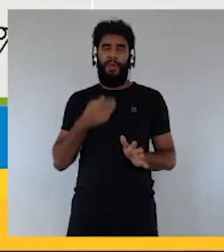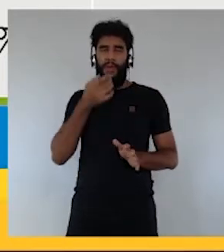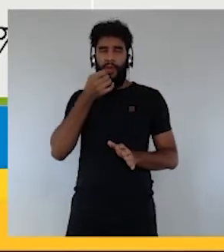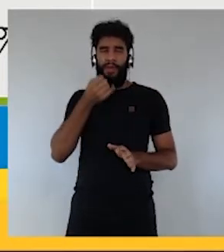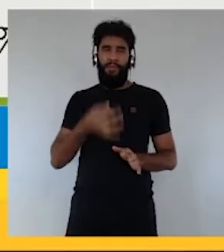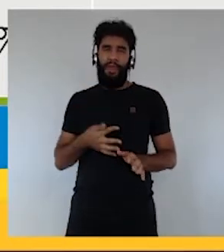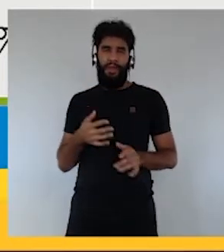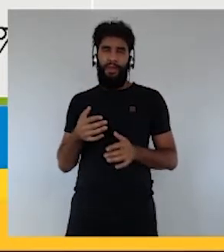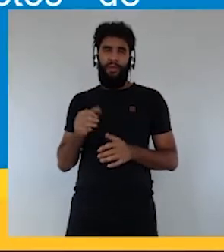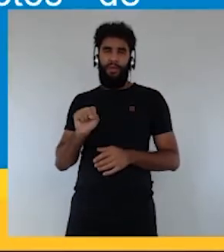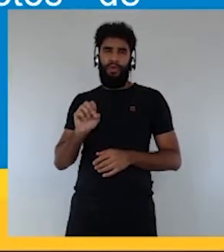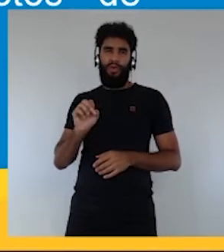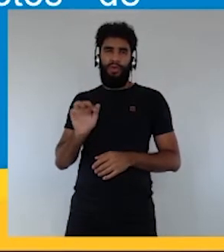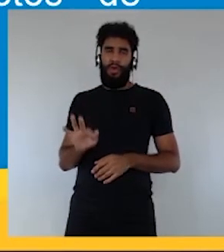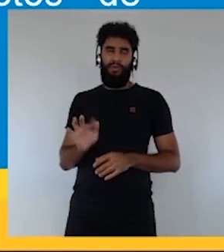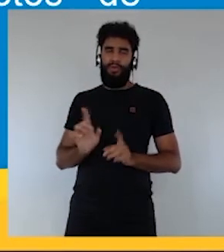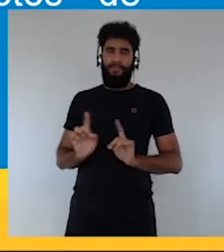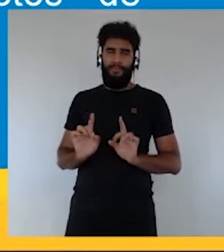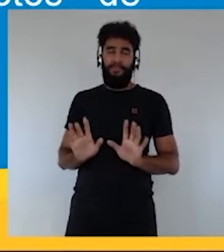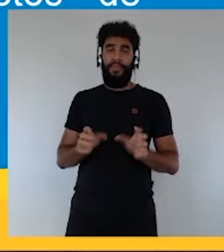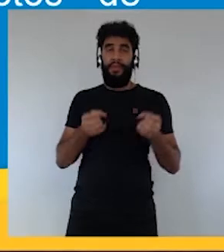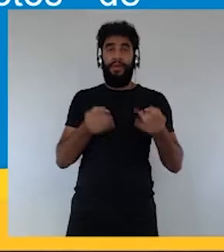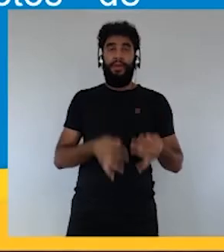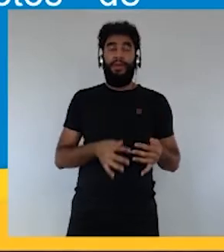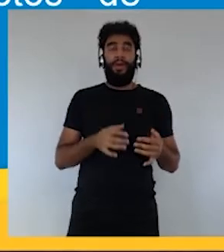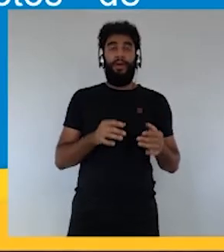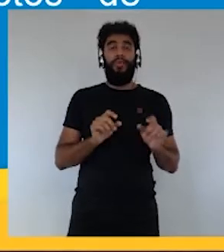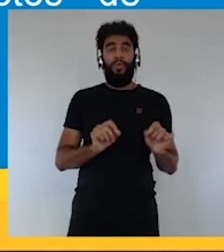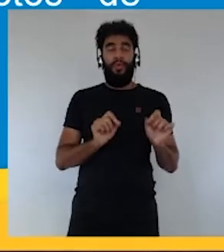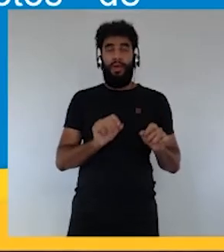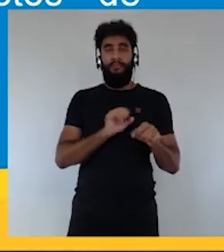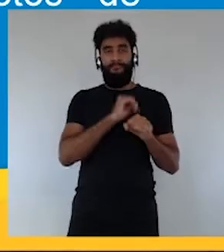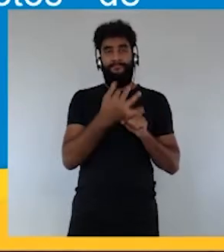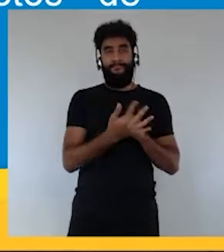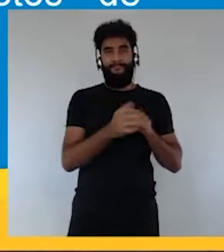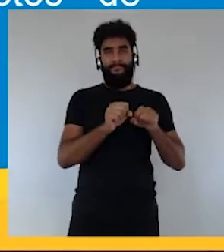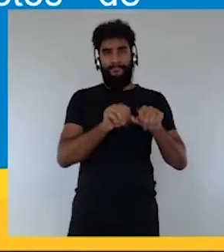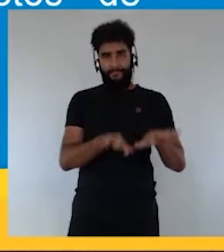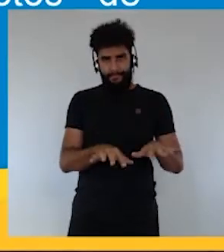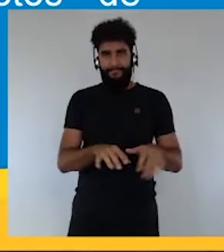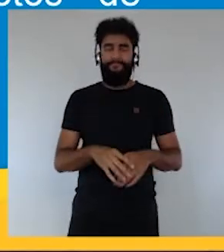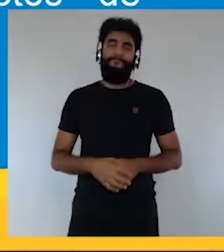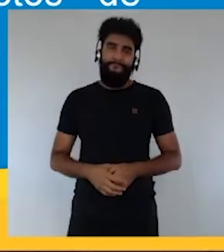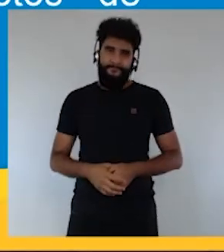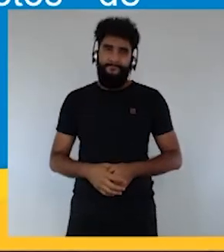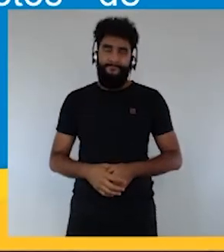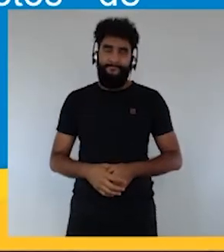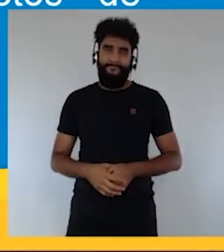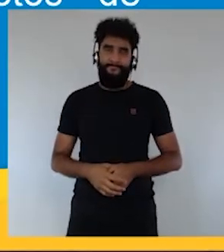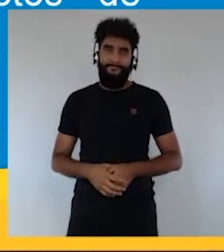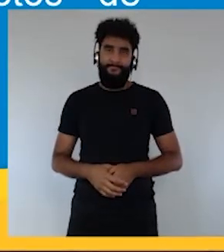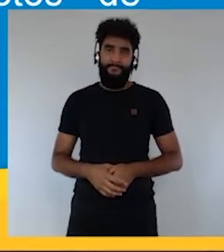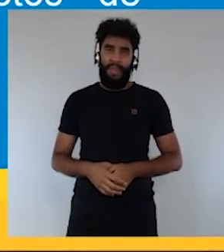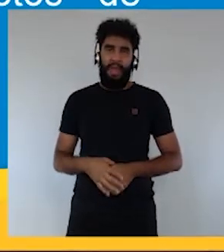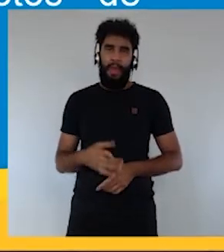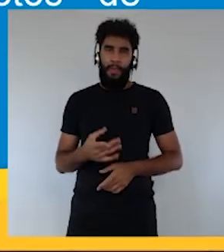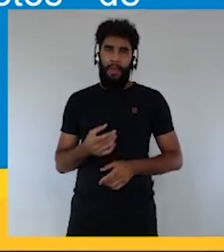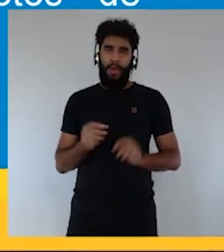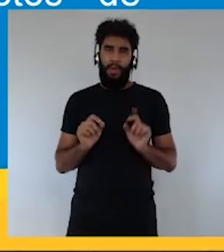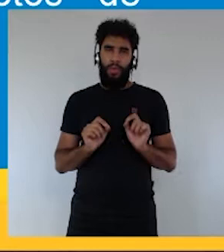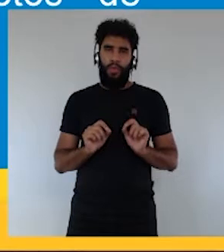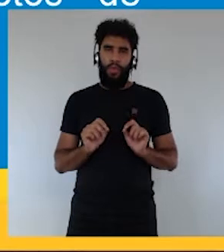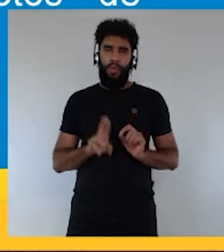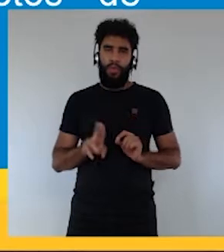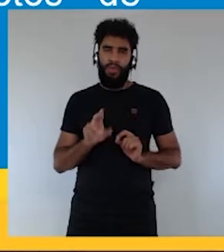soft law, nós estamos aqui para falar de pandemia. E a pandemia, para usar um linguajar do pessoal